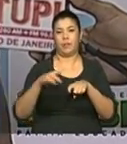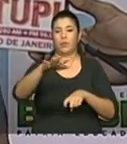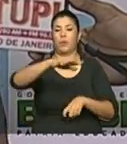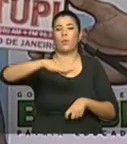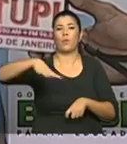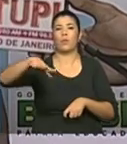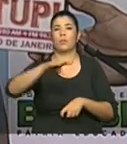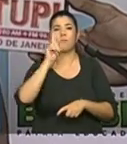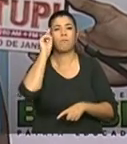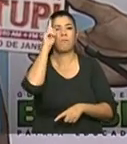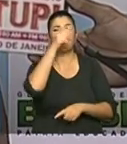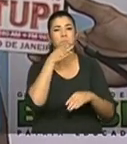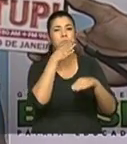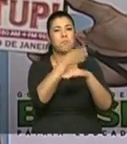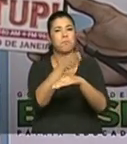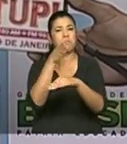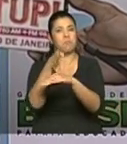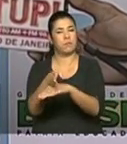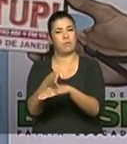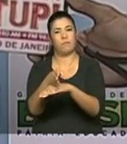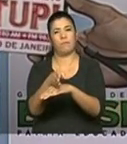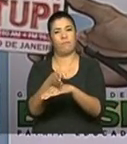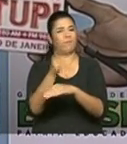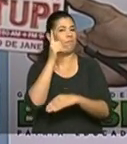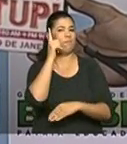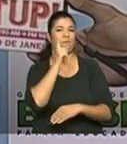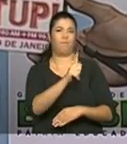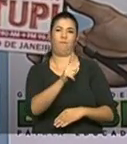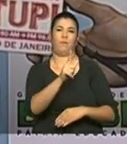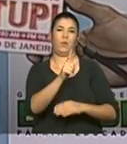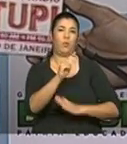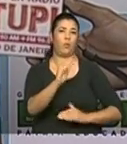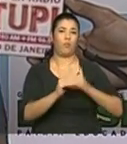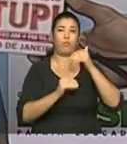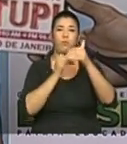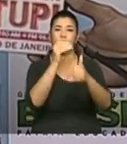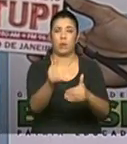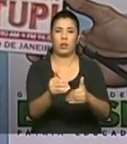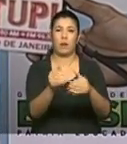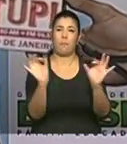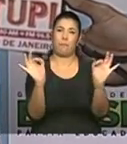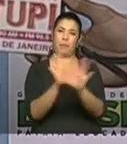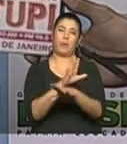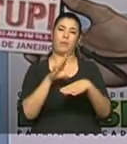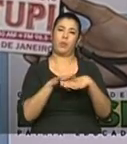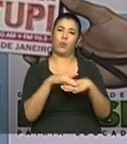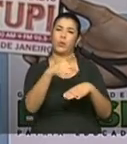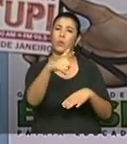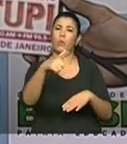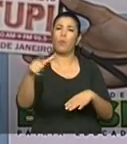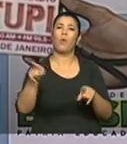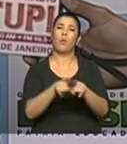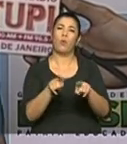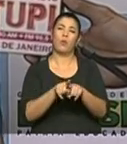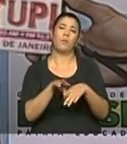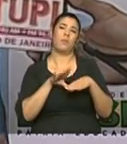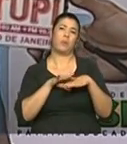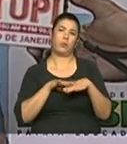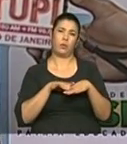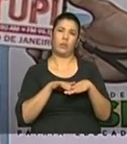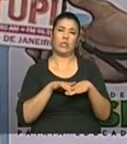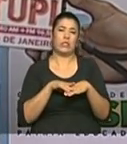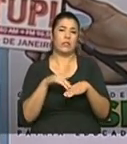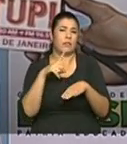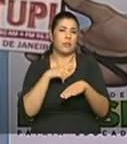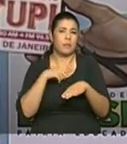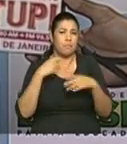de maior difícil acesso, não se avançaria para a eliminação da hanseníase, nem para o controle de uma série de outras enfermidades que são